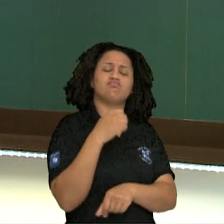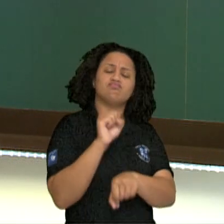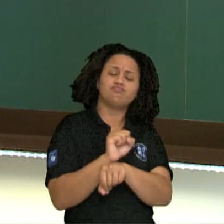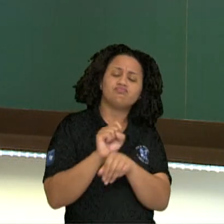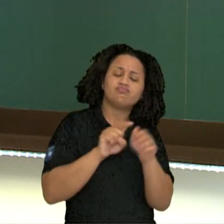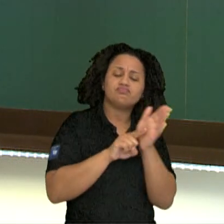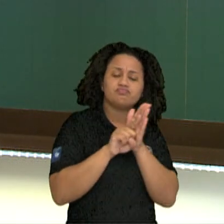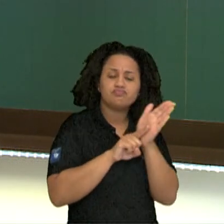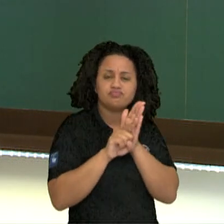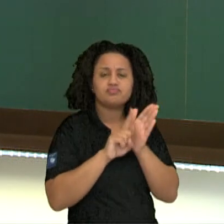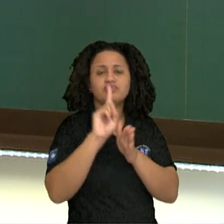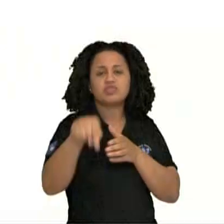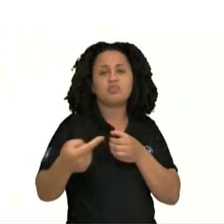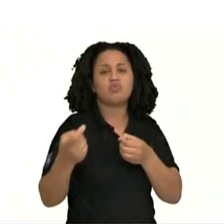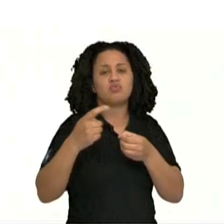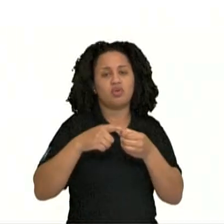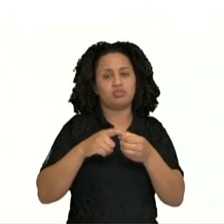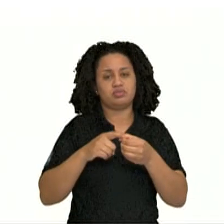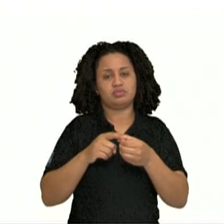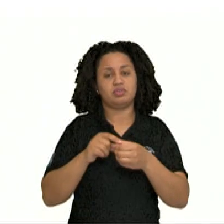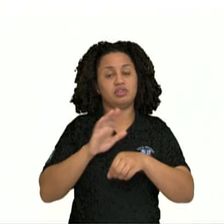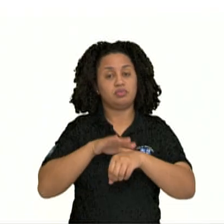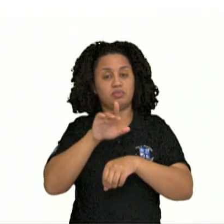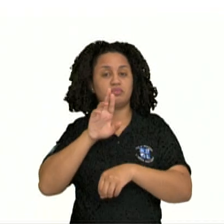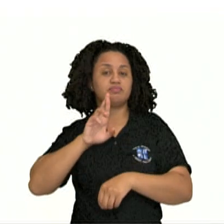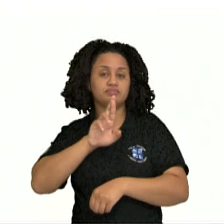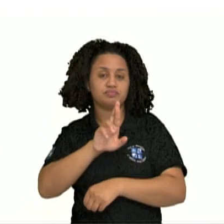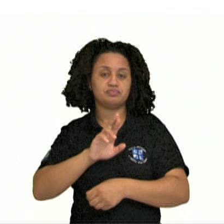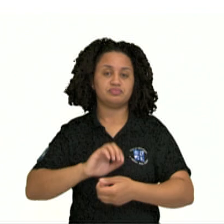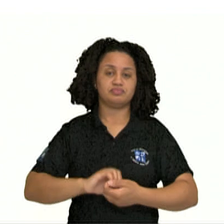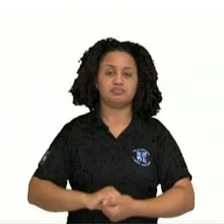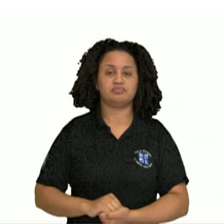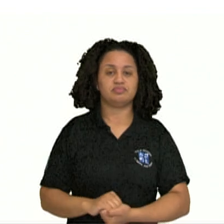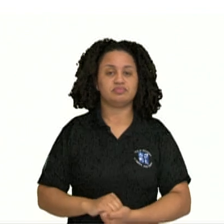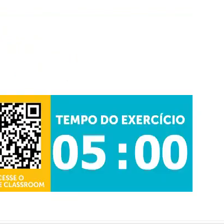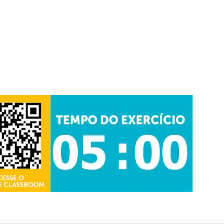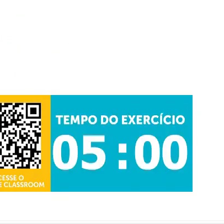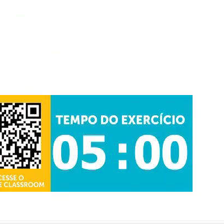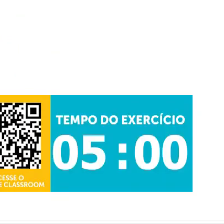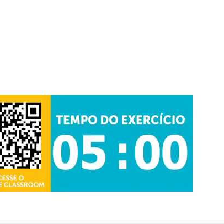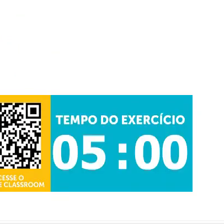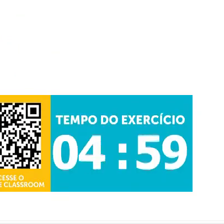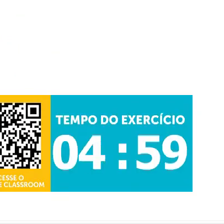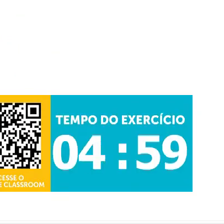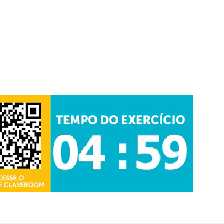pesquisar um pouquinho a gente já volto tempinho para você E aí